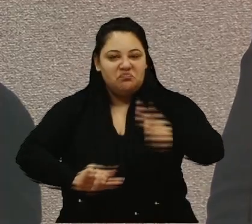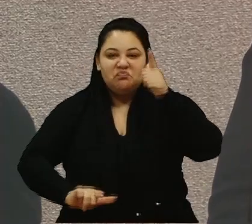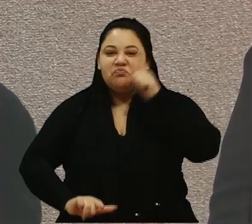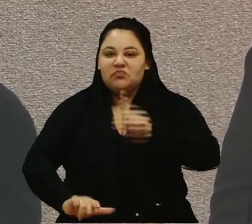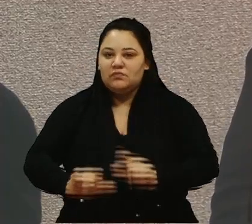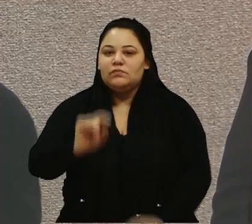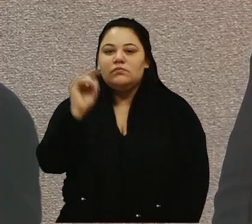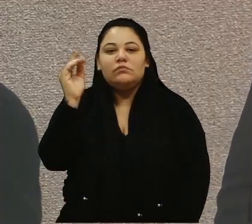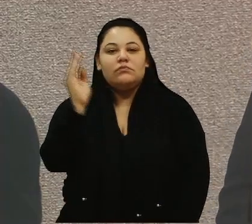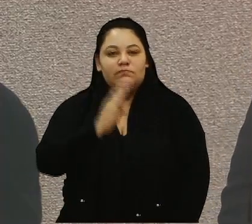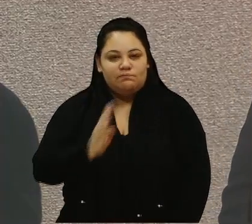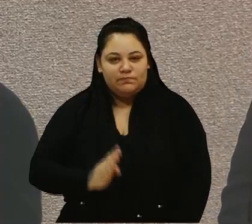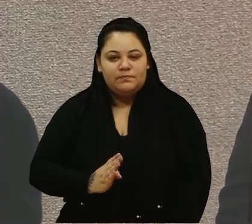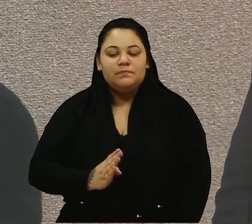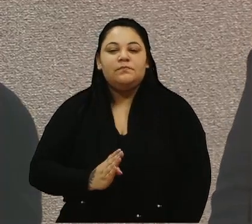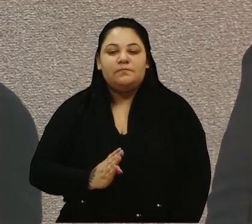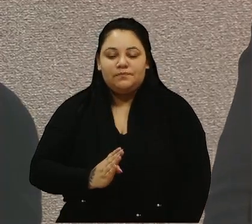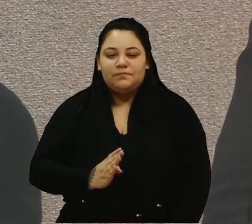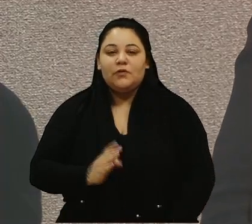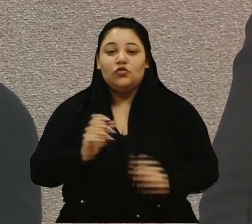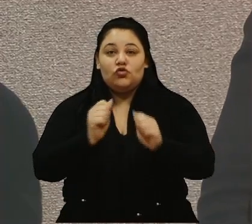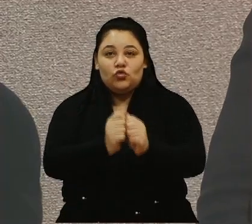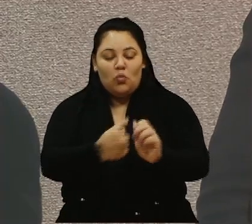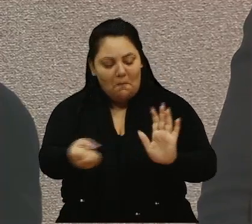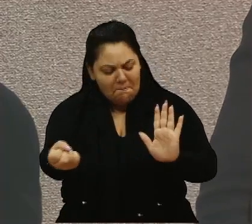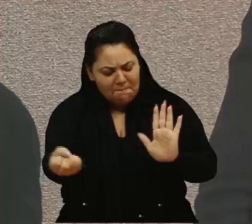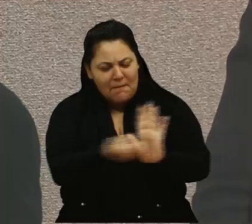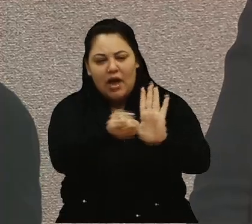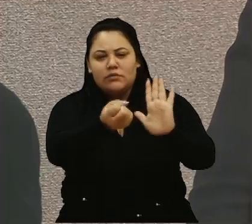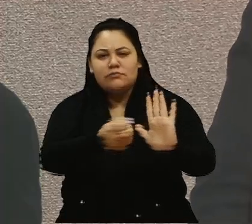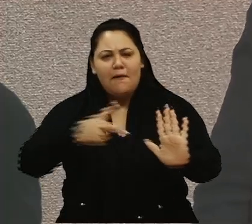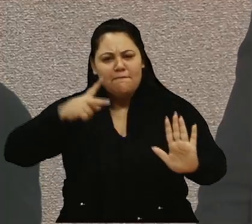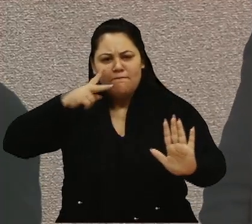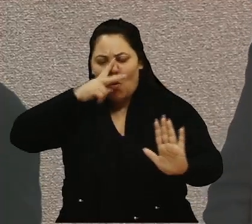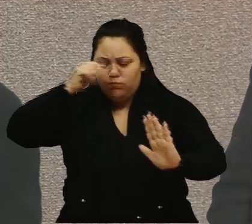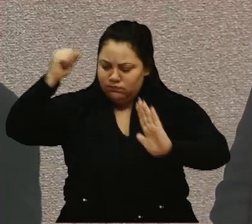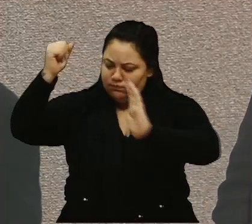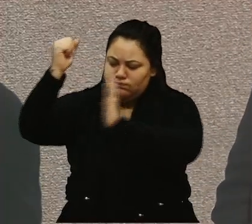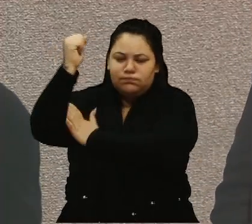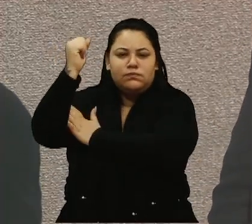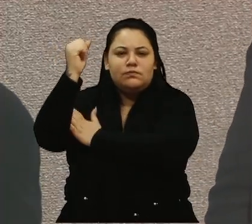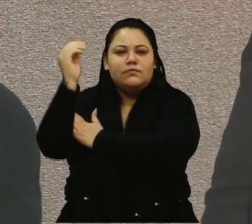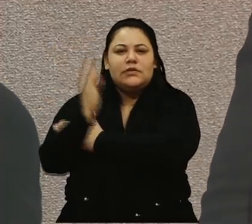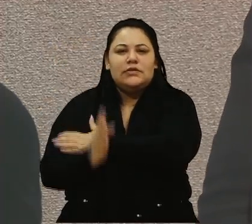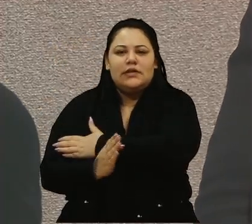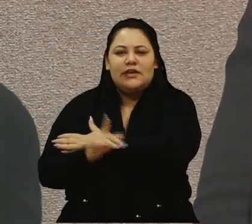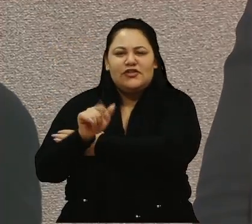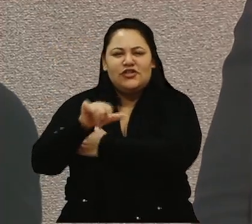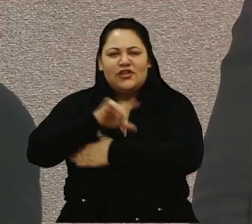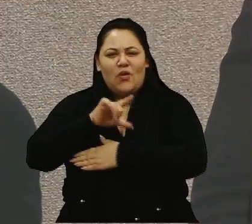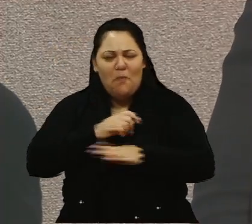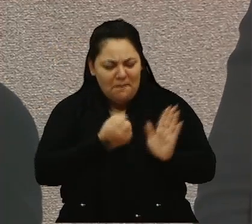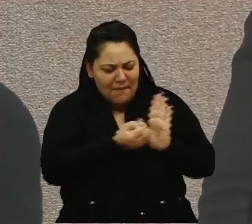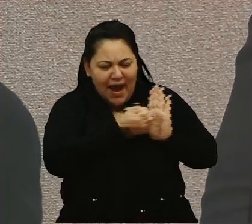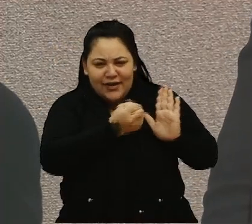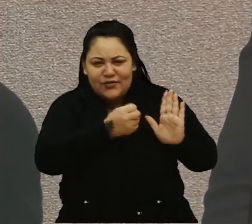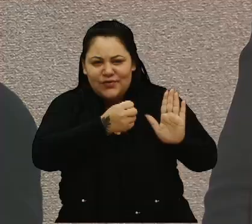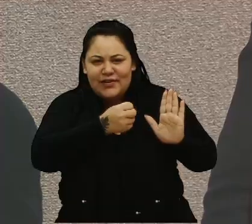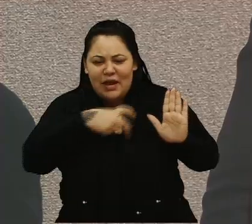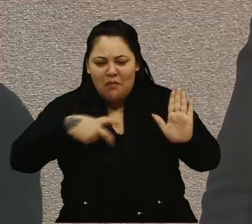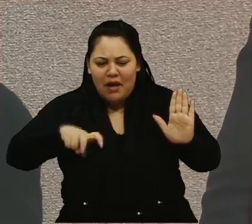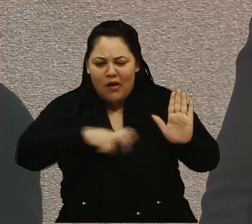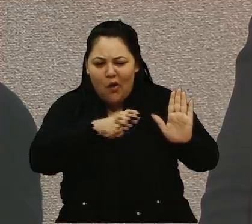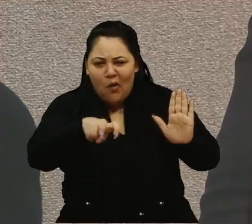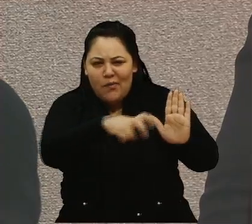Brasil, por meio de seu símbolo da Força Expedicionária Brasileira, que era uma cobra fumando, e muitos perguntam